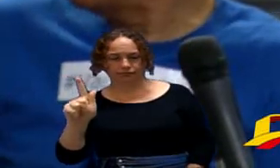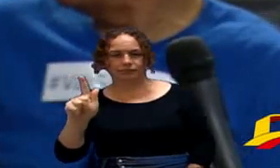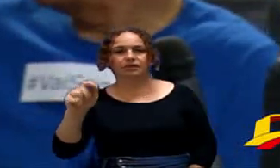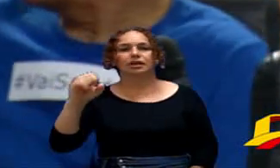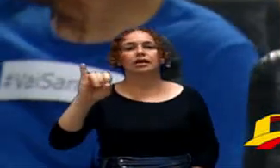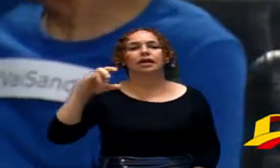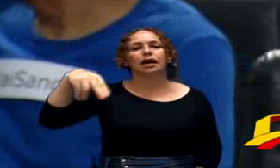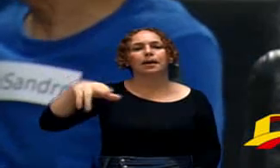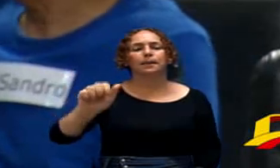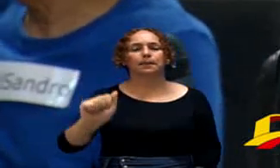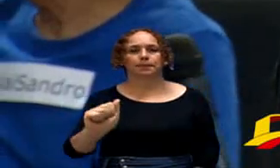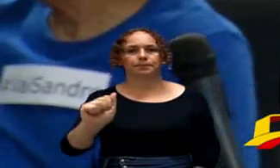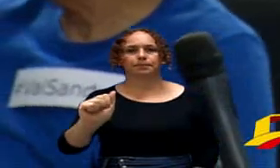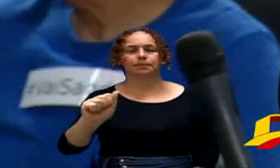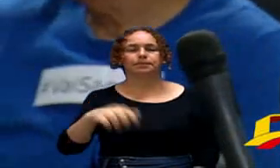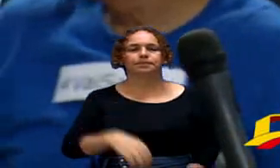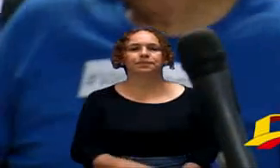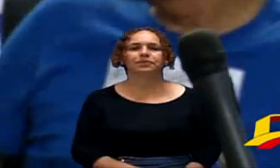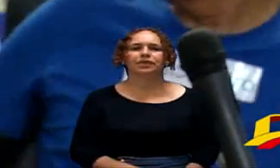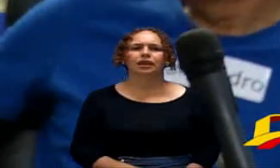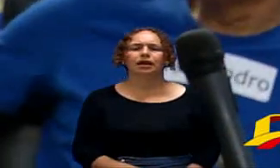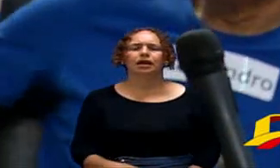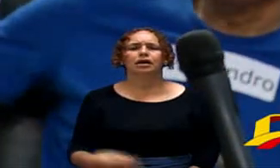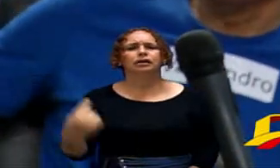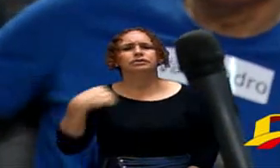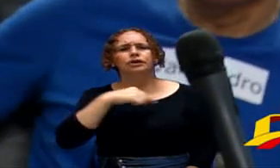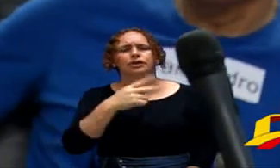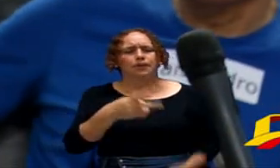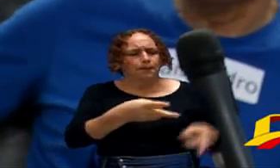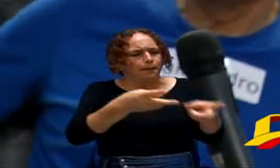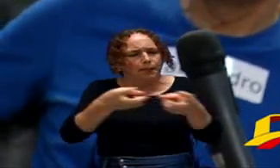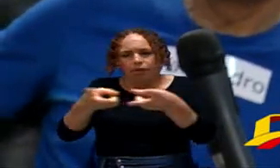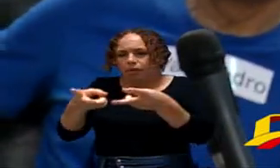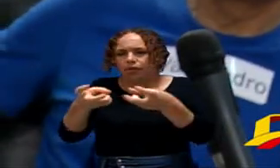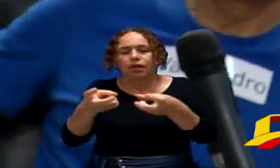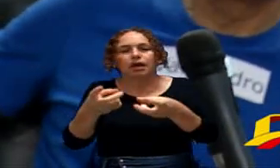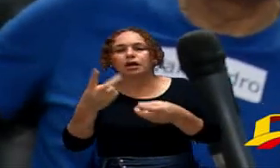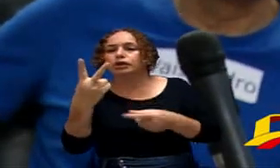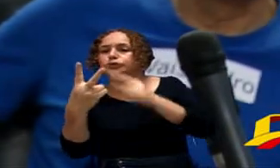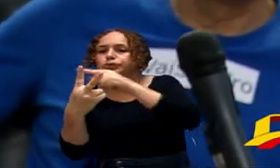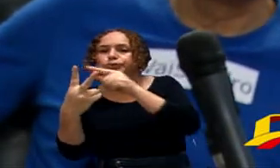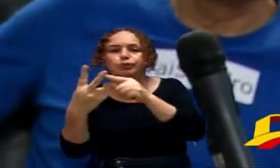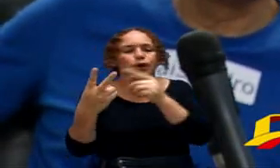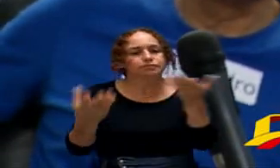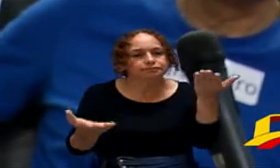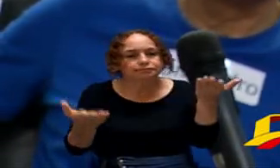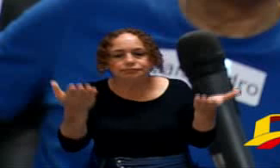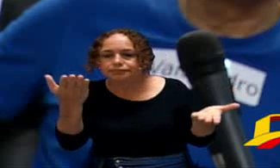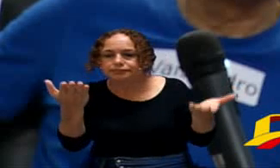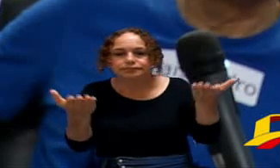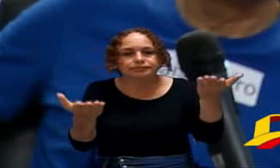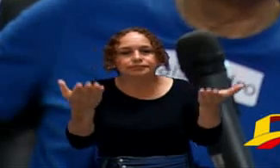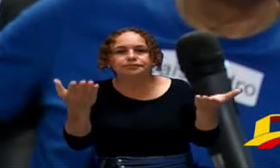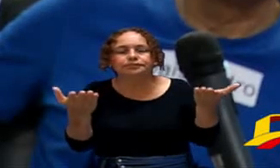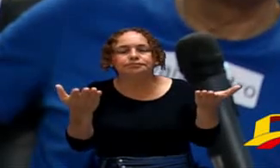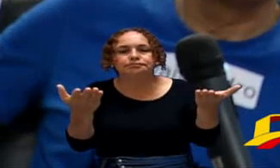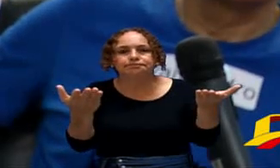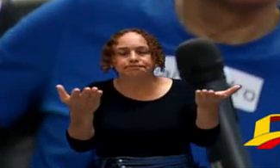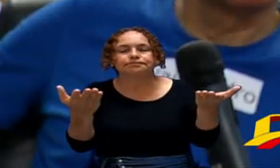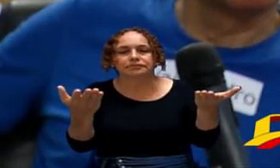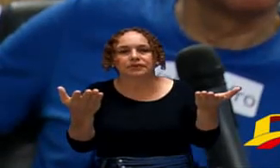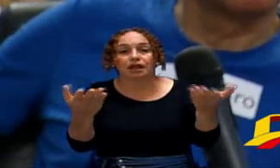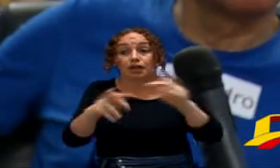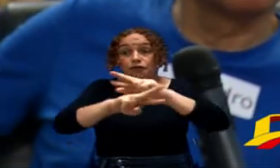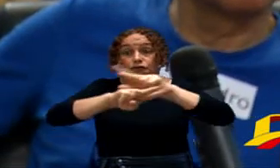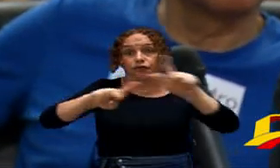cidade. Então, o que a gente está vendo aqui são dois pesos e duas medidas. Né? Várias pessoas falaram que animais